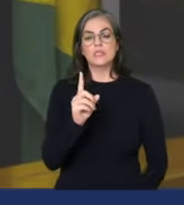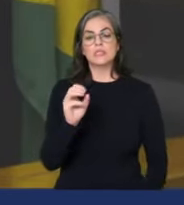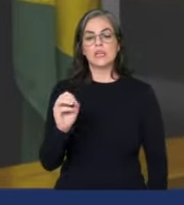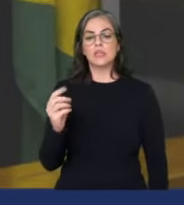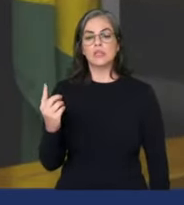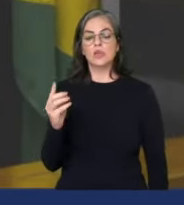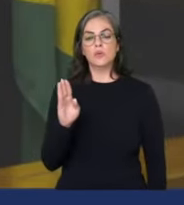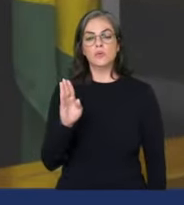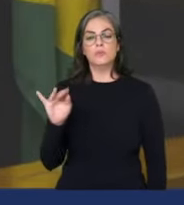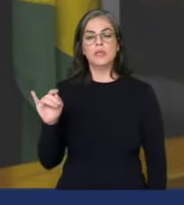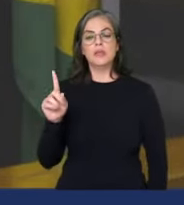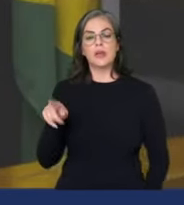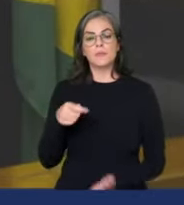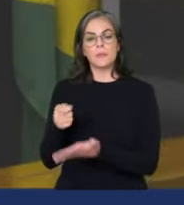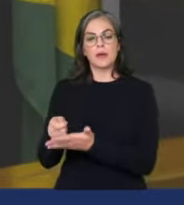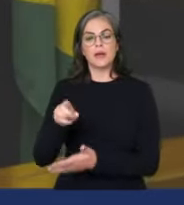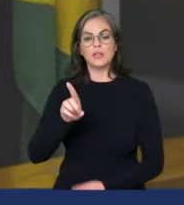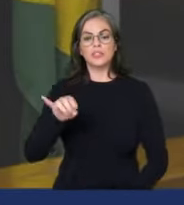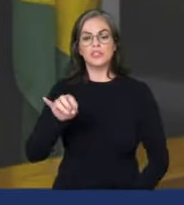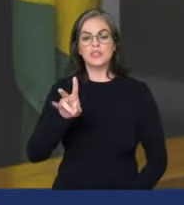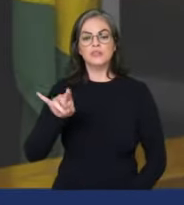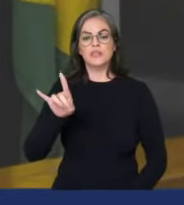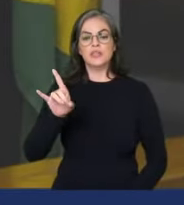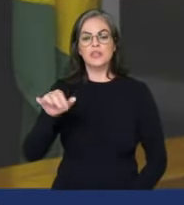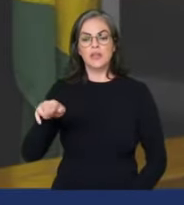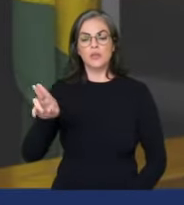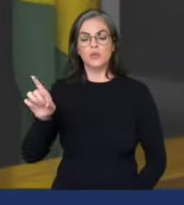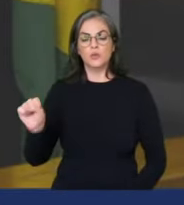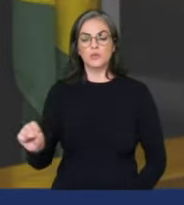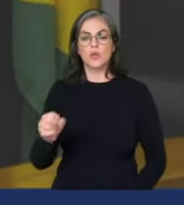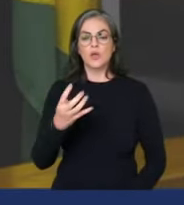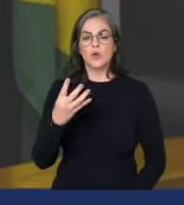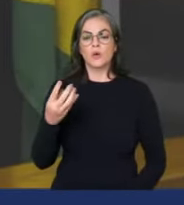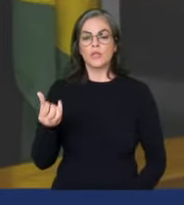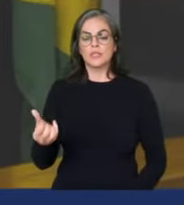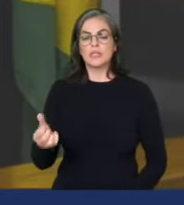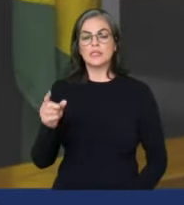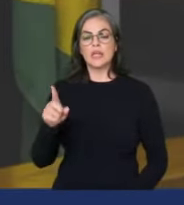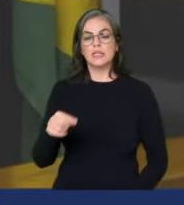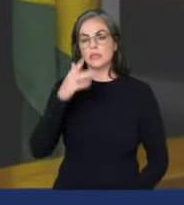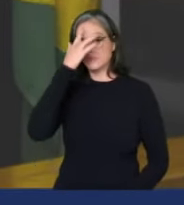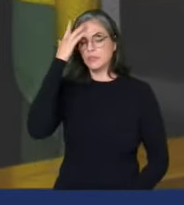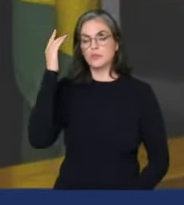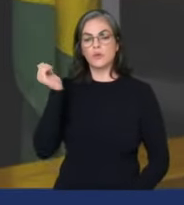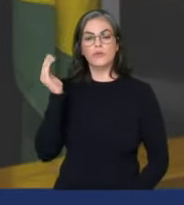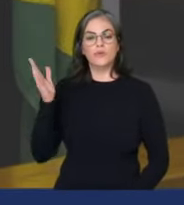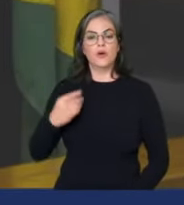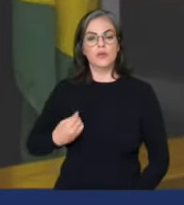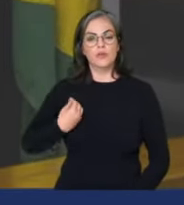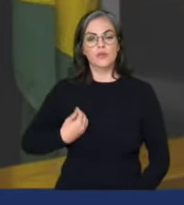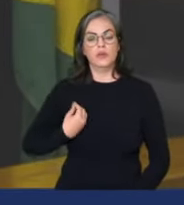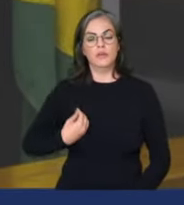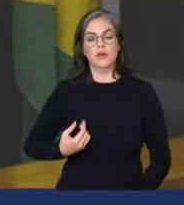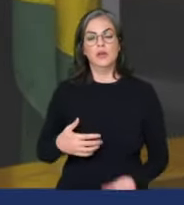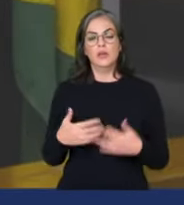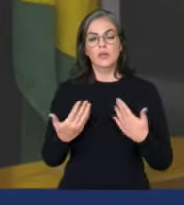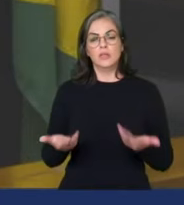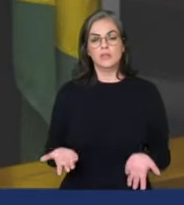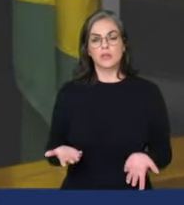para dividendos. 47 bilhões desses para acionistas internacionais, seja através dessa forma ou seja